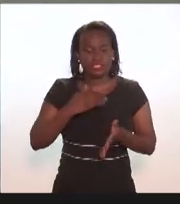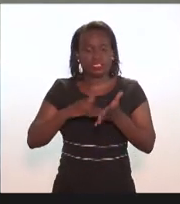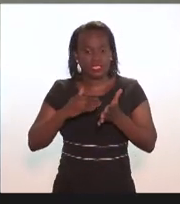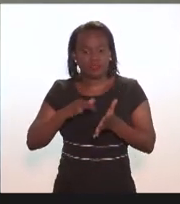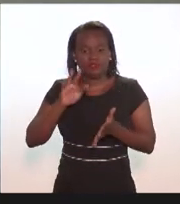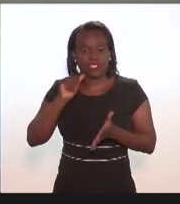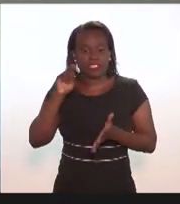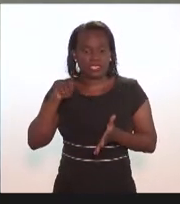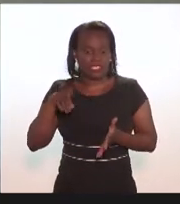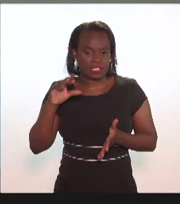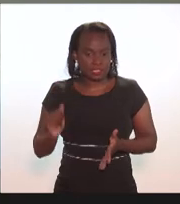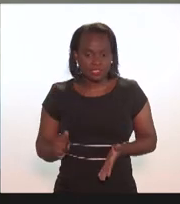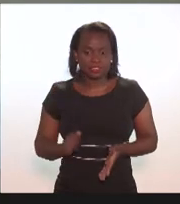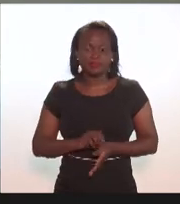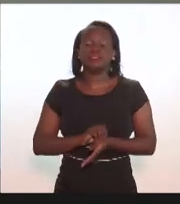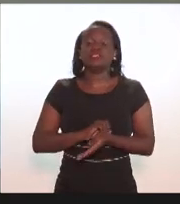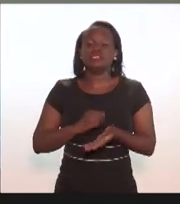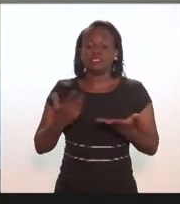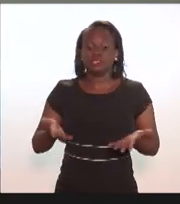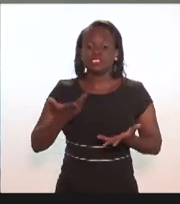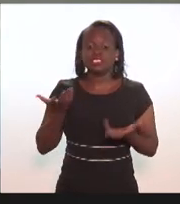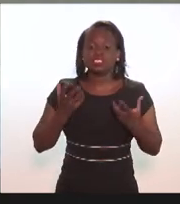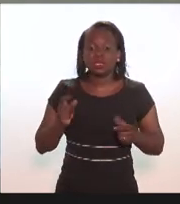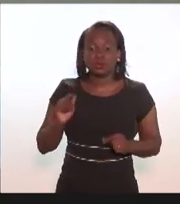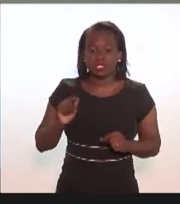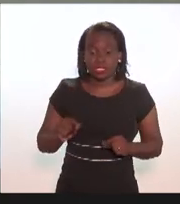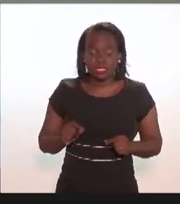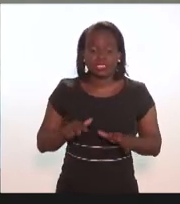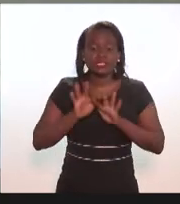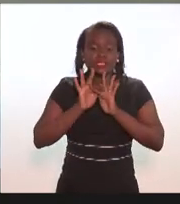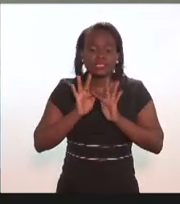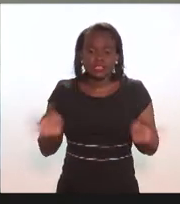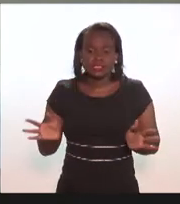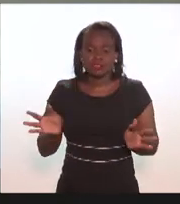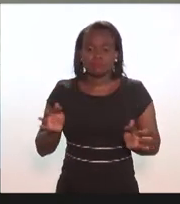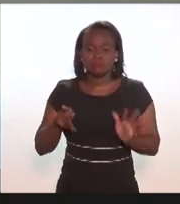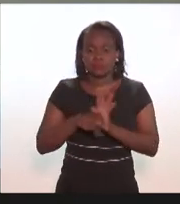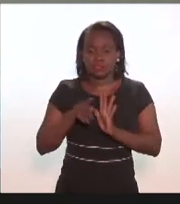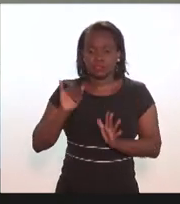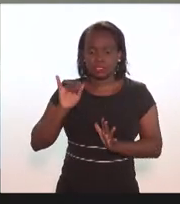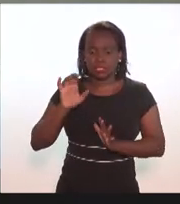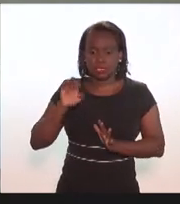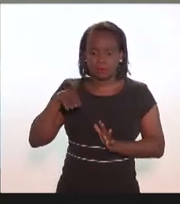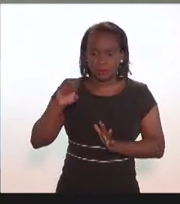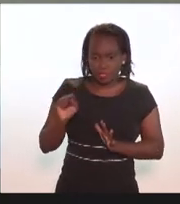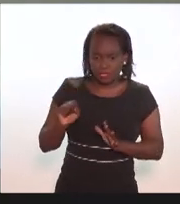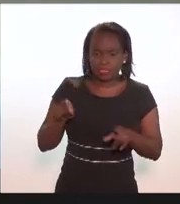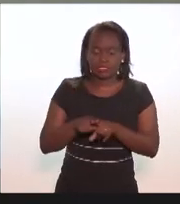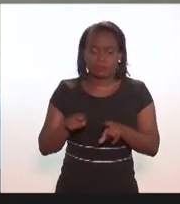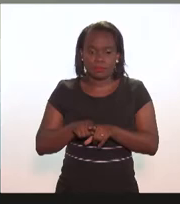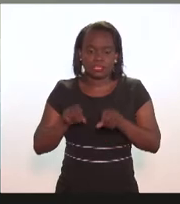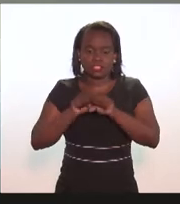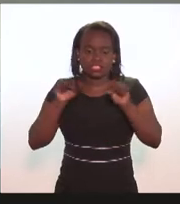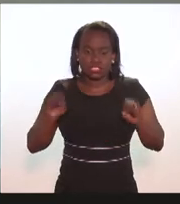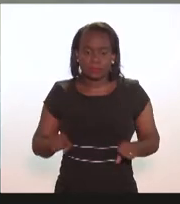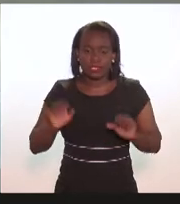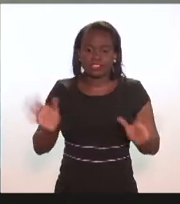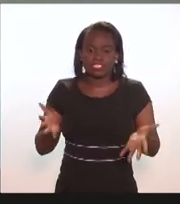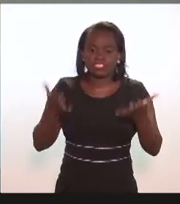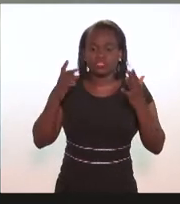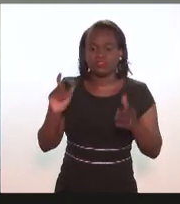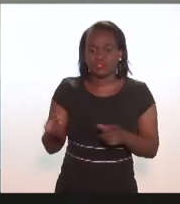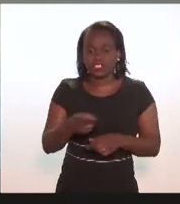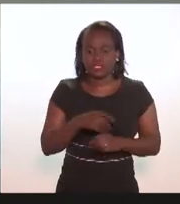Fazenda. Então, o que a gente busca aqui é uma grande simplificação do ICMS e da sistemática de incentivos